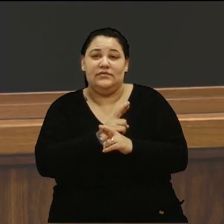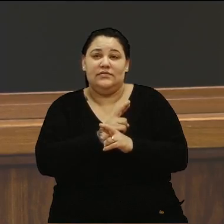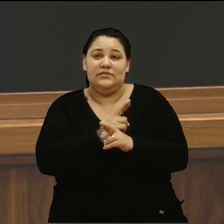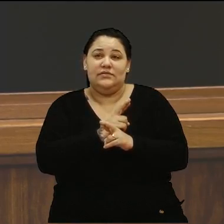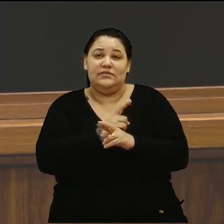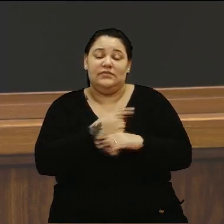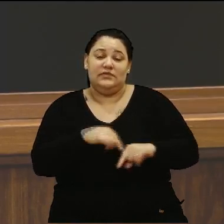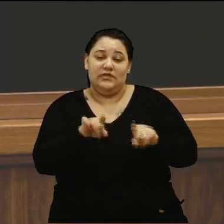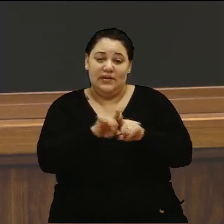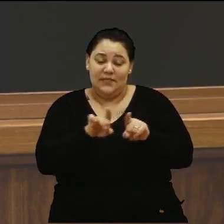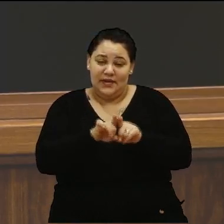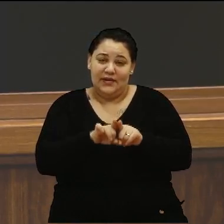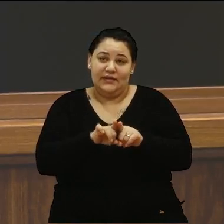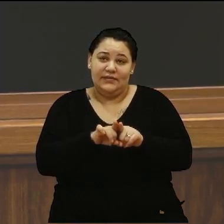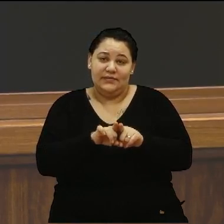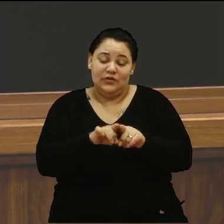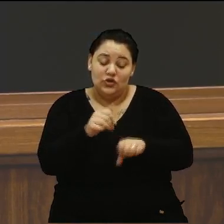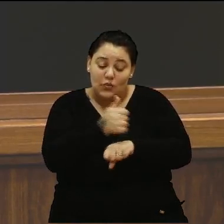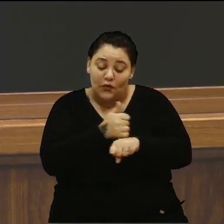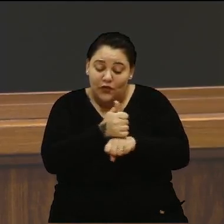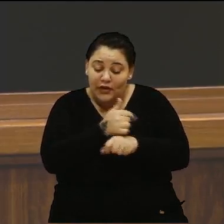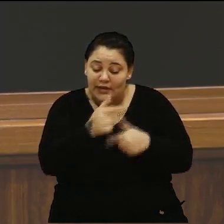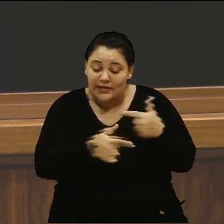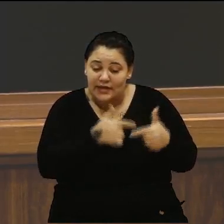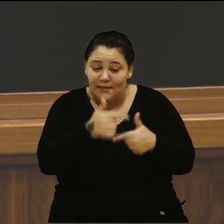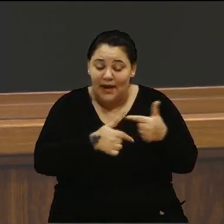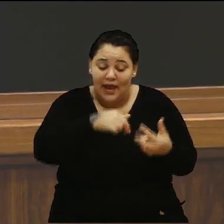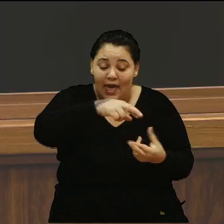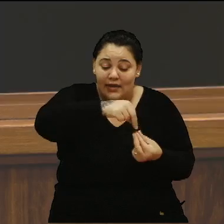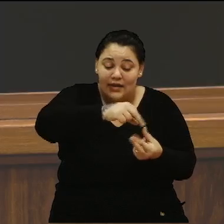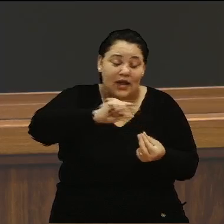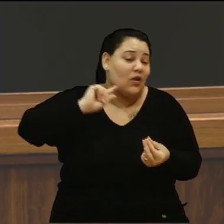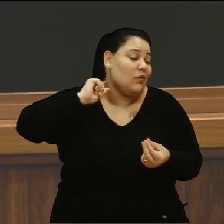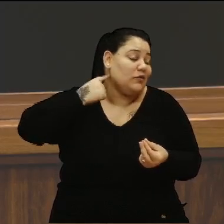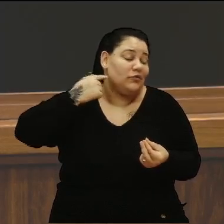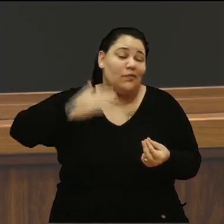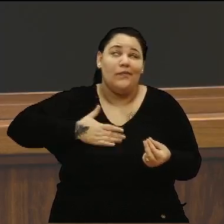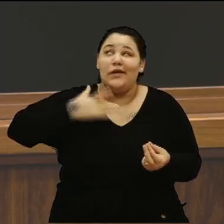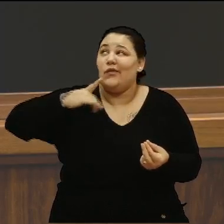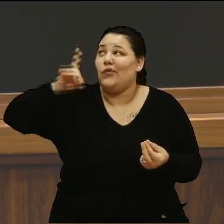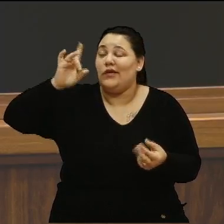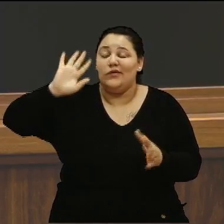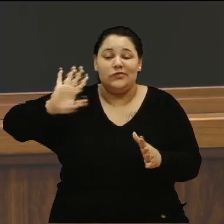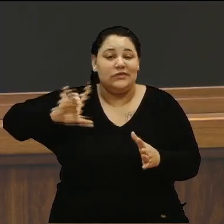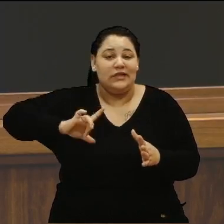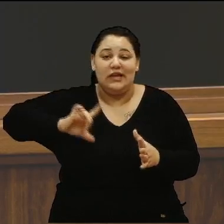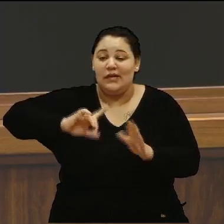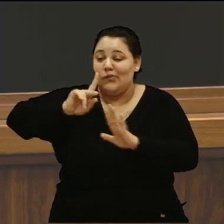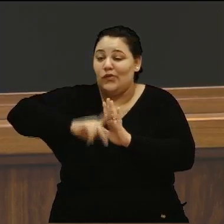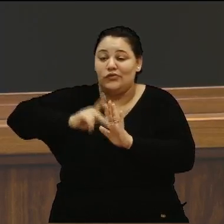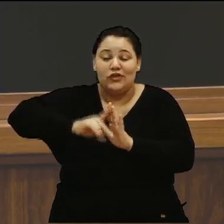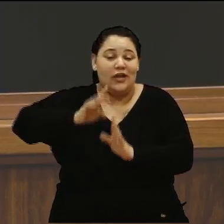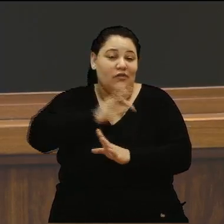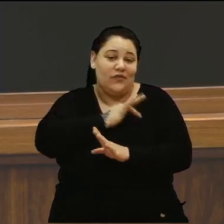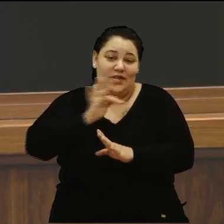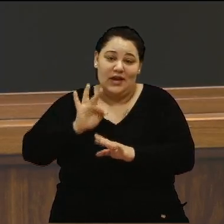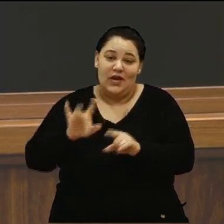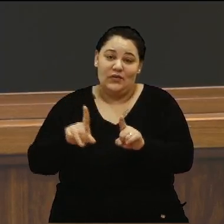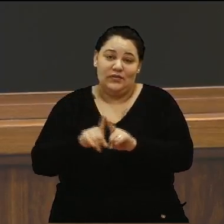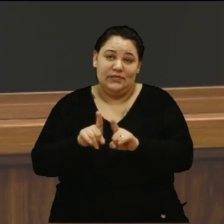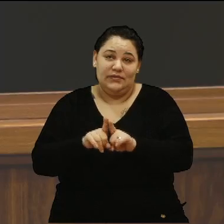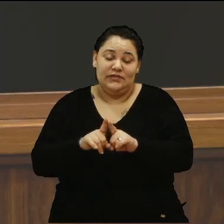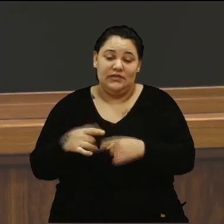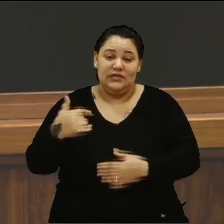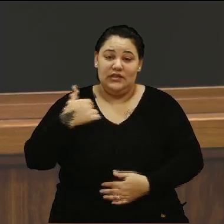dos catadores e das reciclagens. Meu Deus, tem projetos federais, inclusive eu